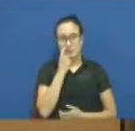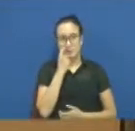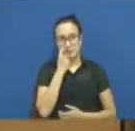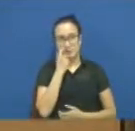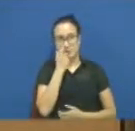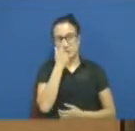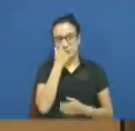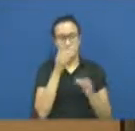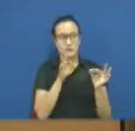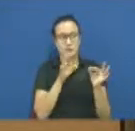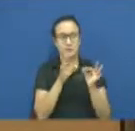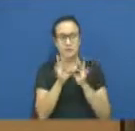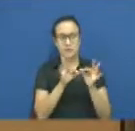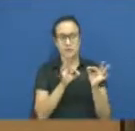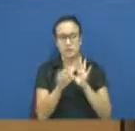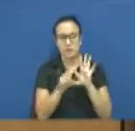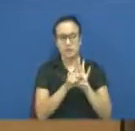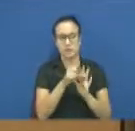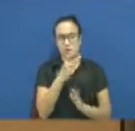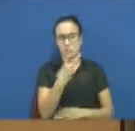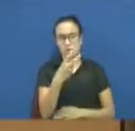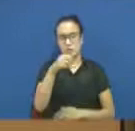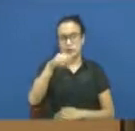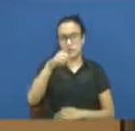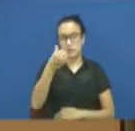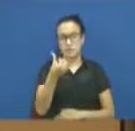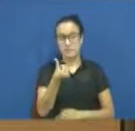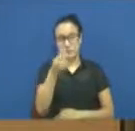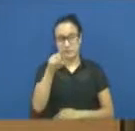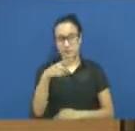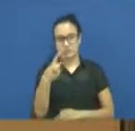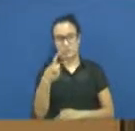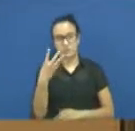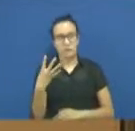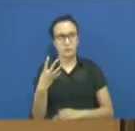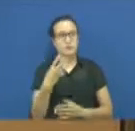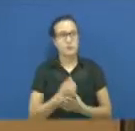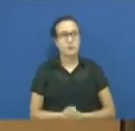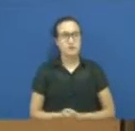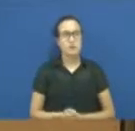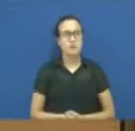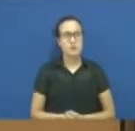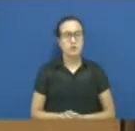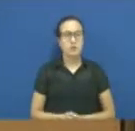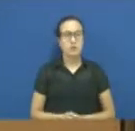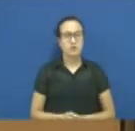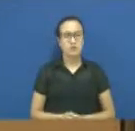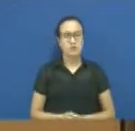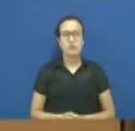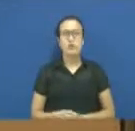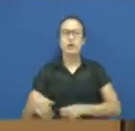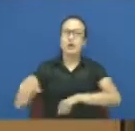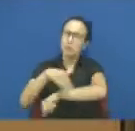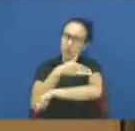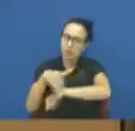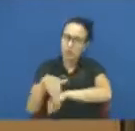17 da pauta, projeto de lei número 296 de 2014, que versa sobre